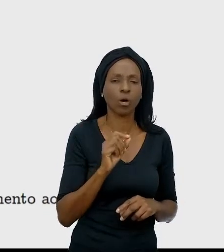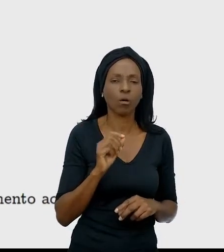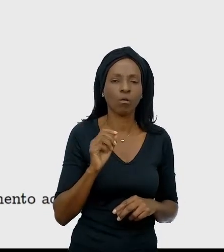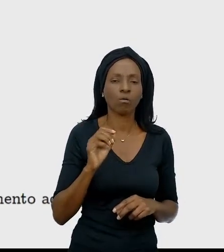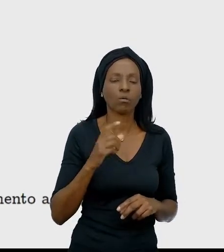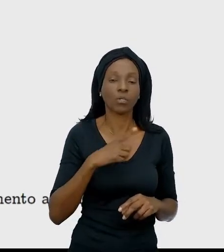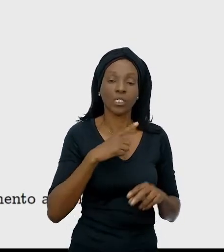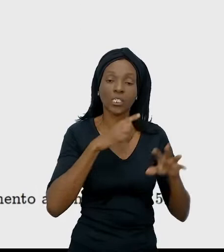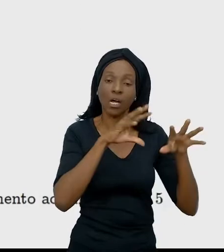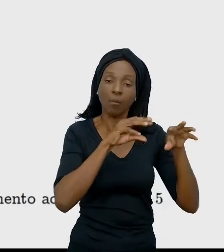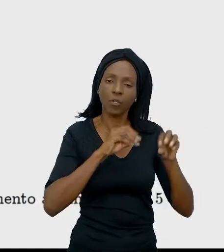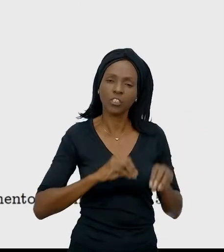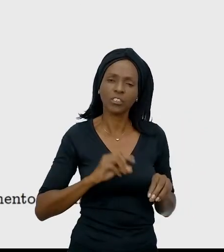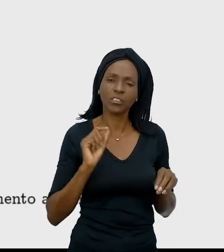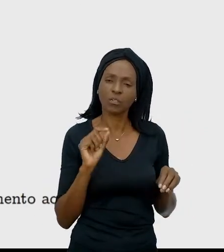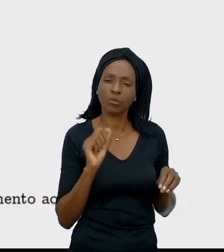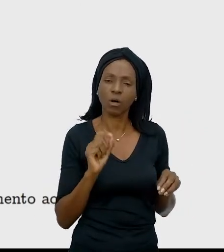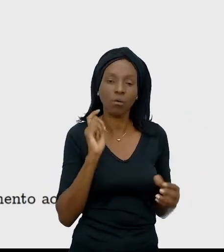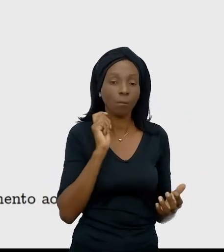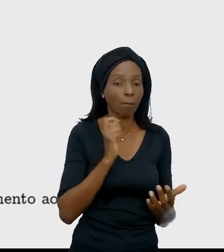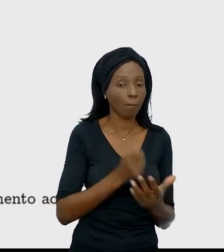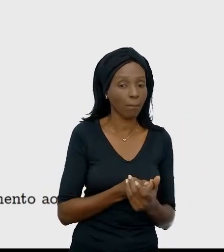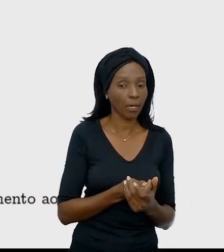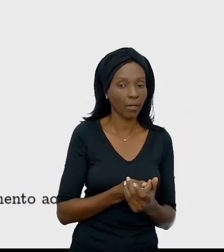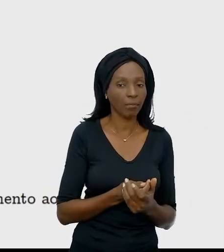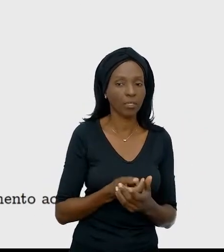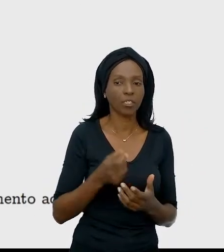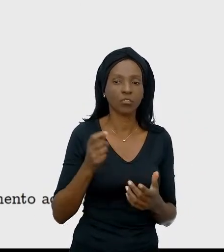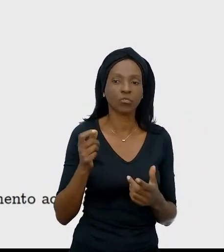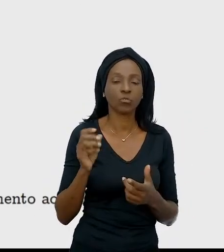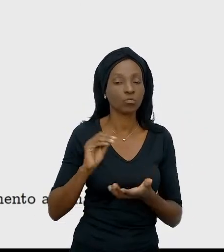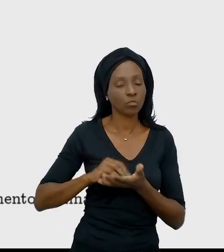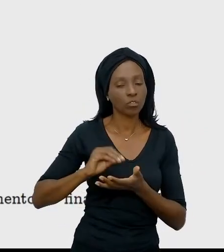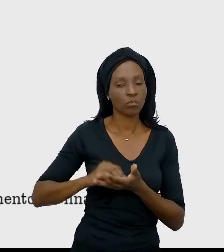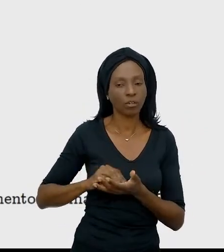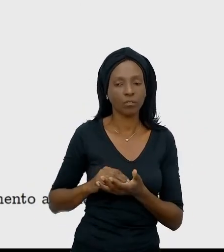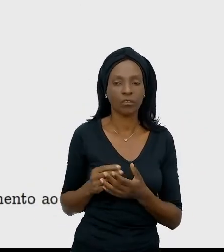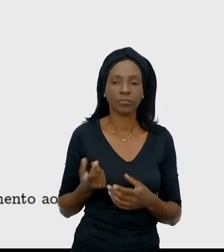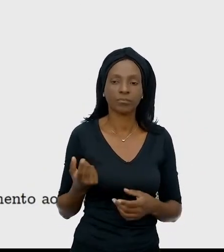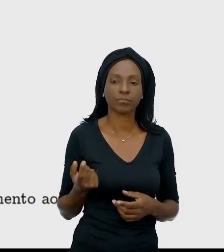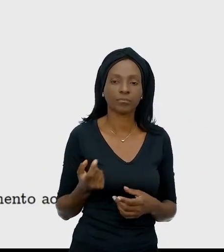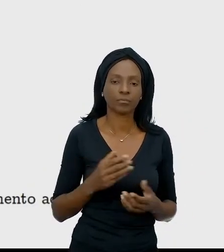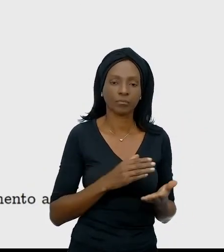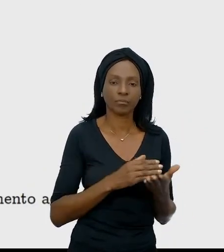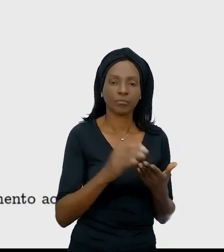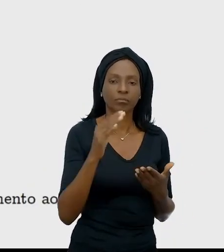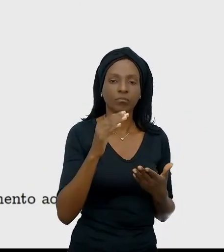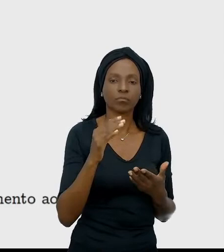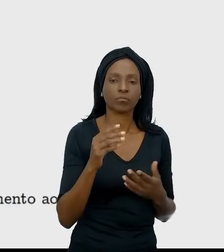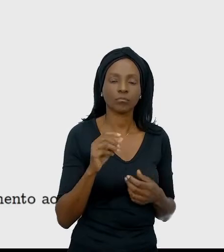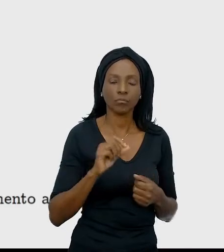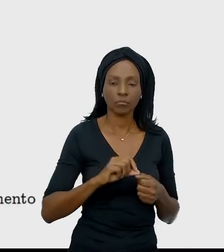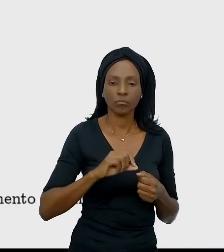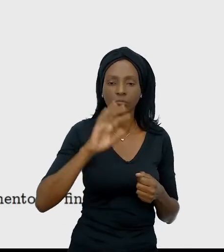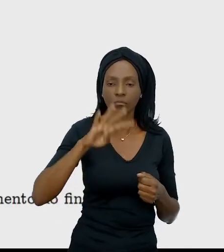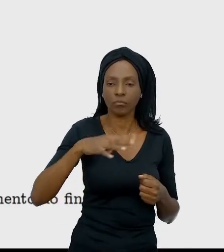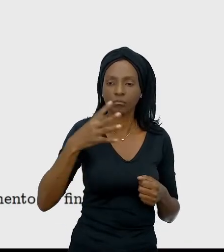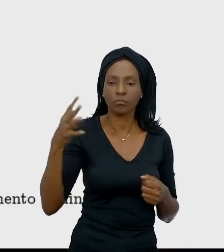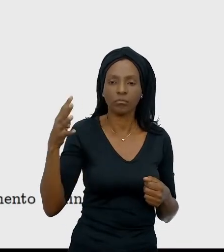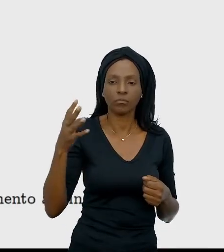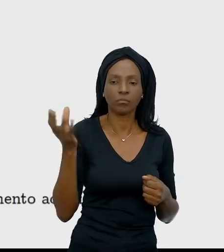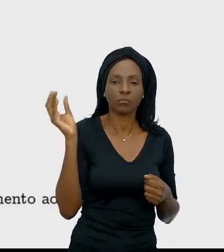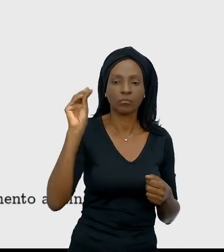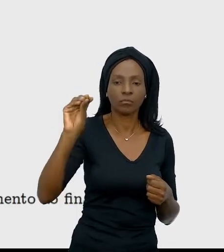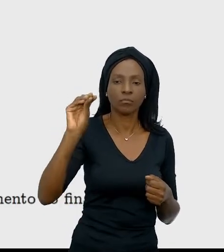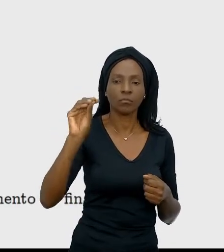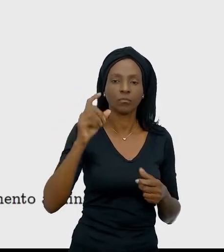é a amortização, o pagamento e o saldo devedor. Então, o início da construção dessa tabela, a gente vai colocar que o